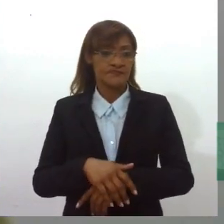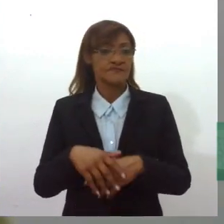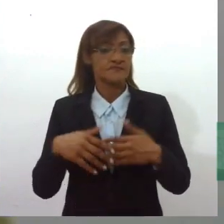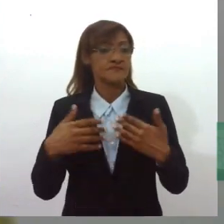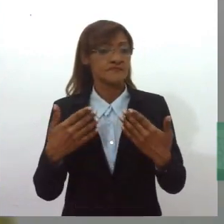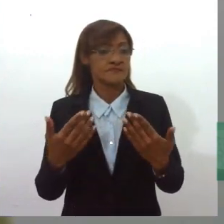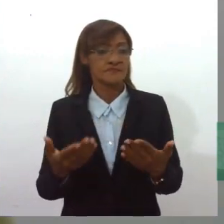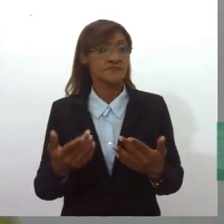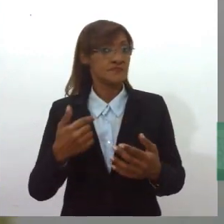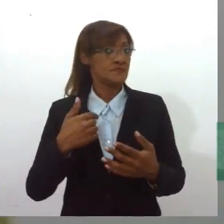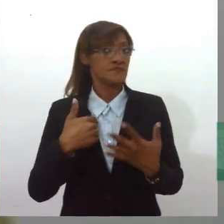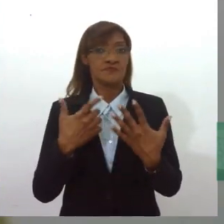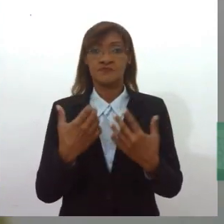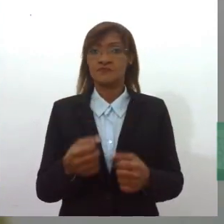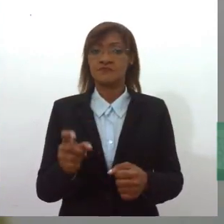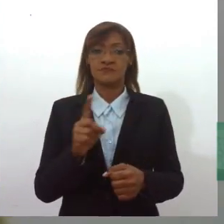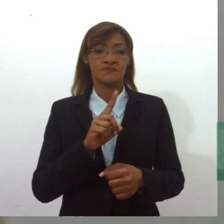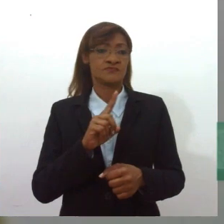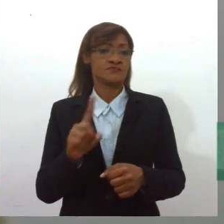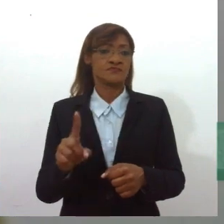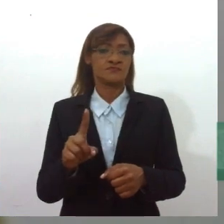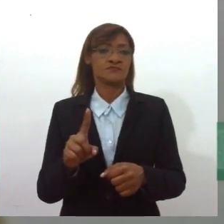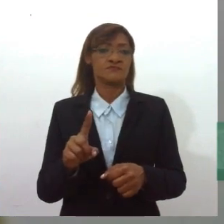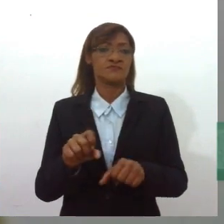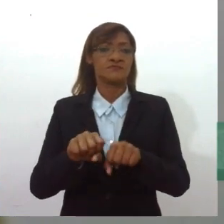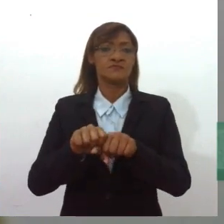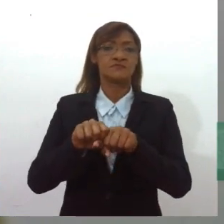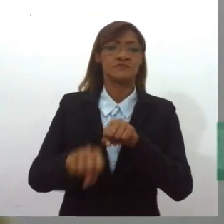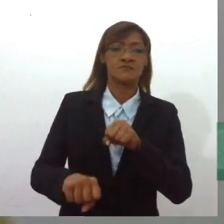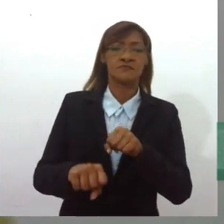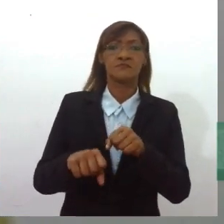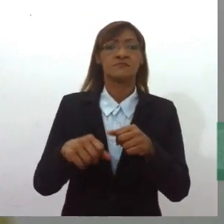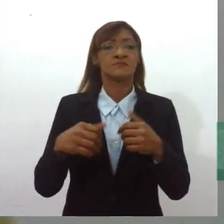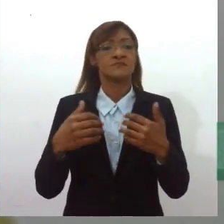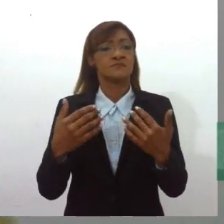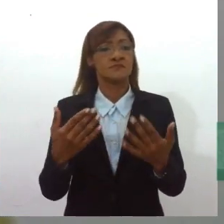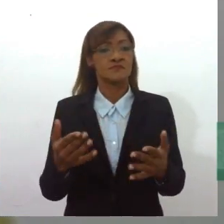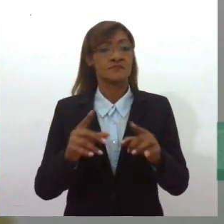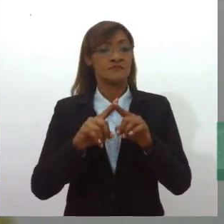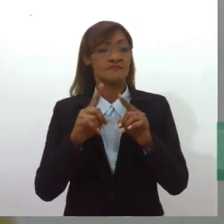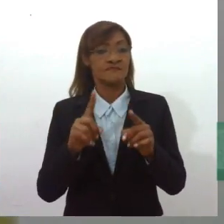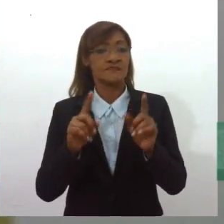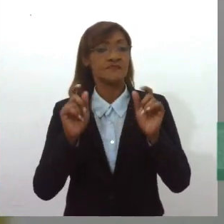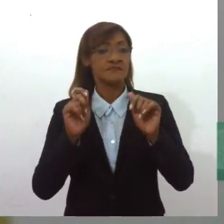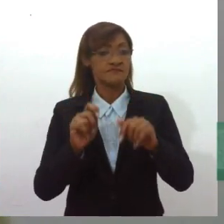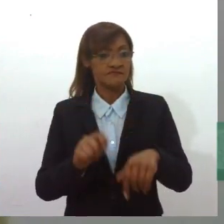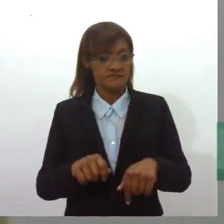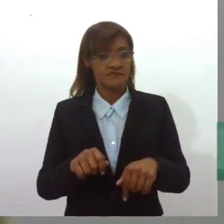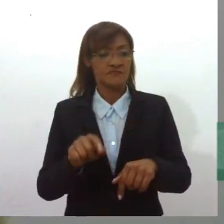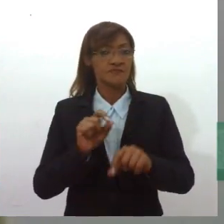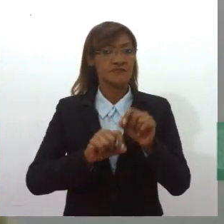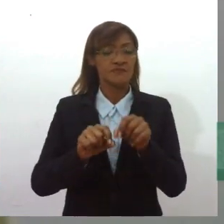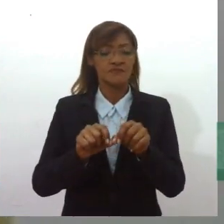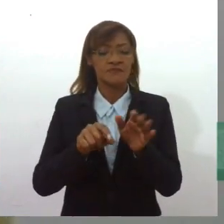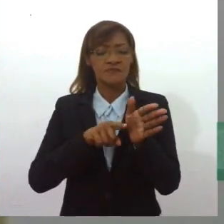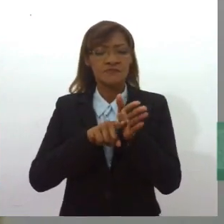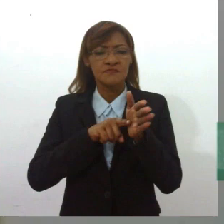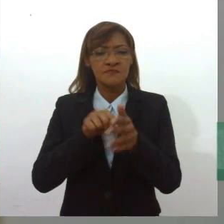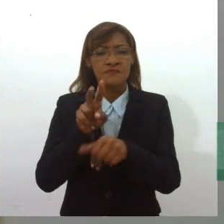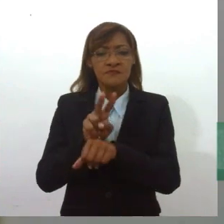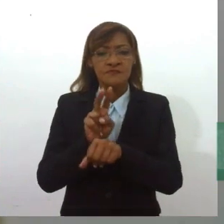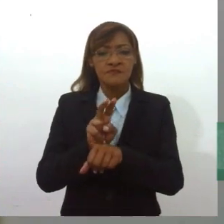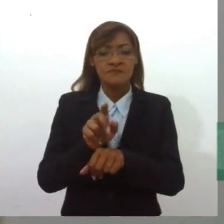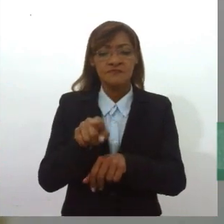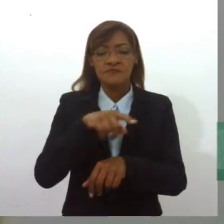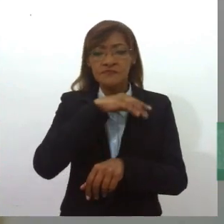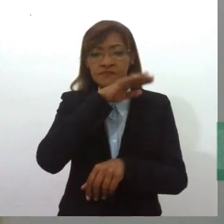sou contra a eutanasia de animais soropositivos paraa leix manose desde que tenha condições de tratar esse animal e caso